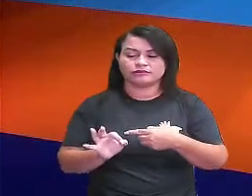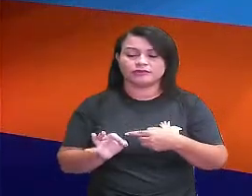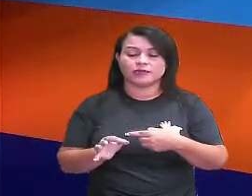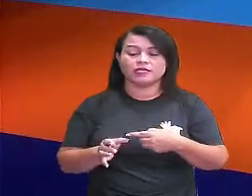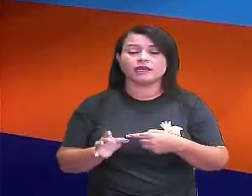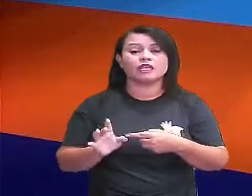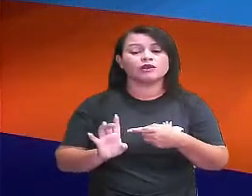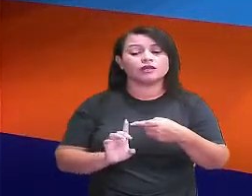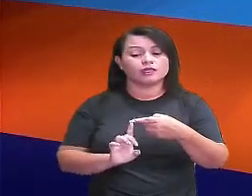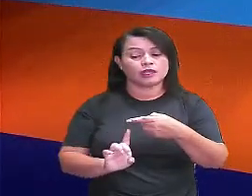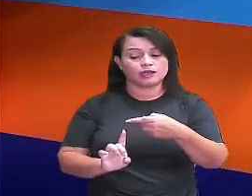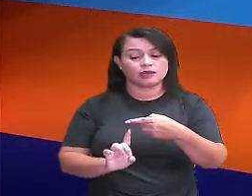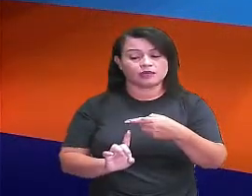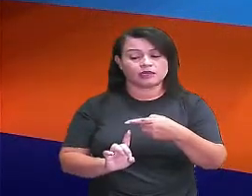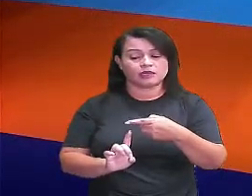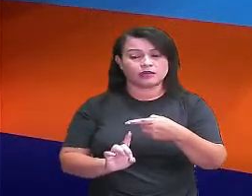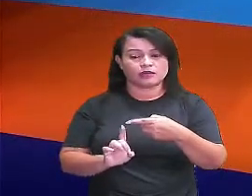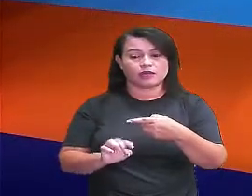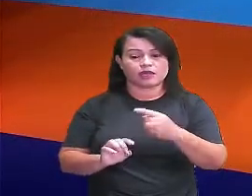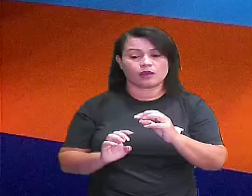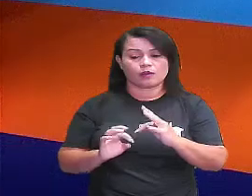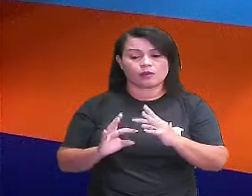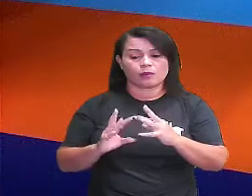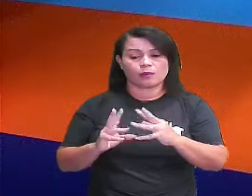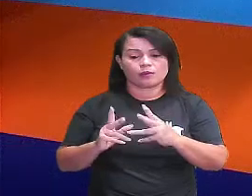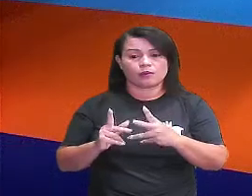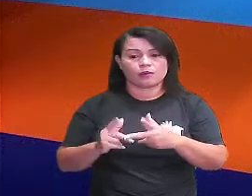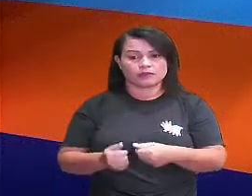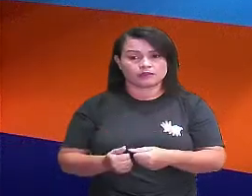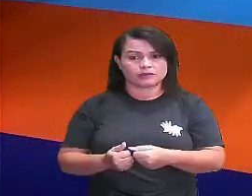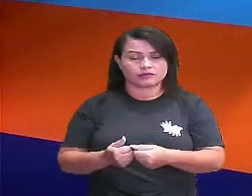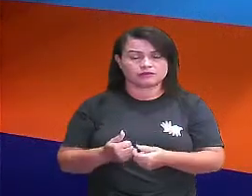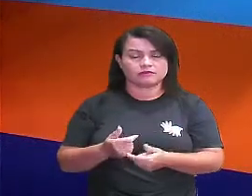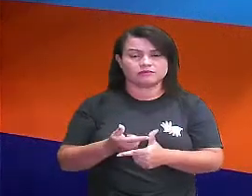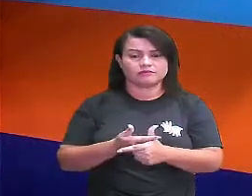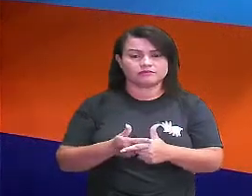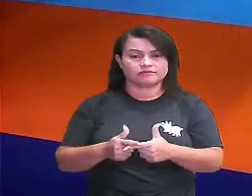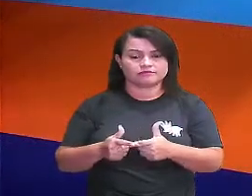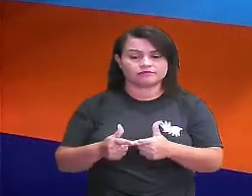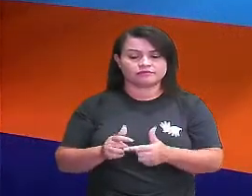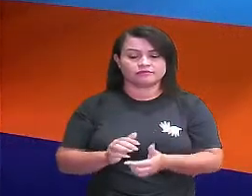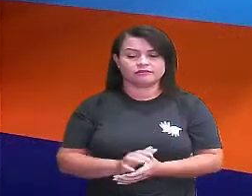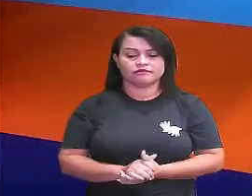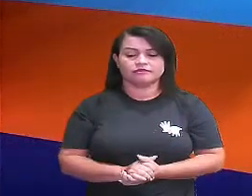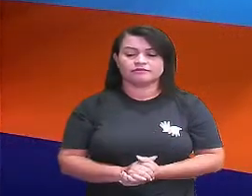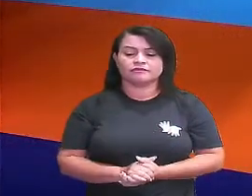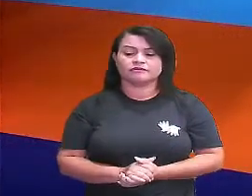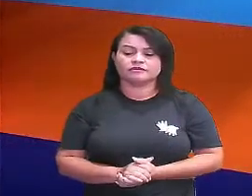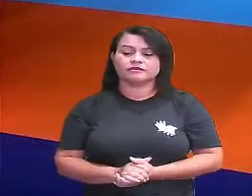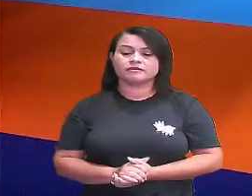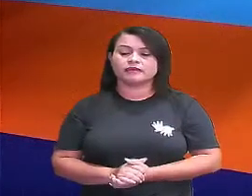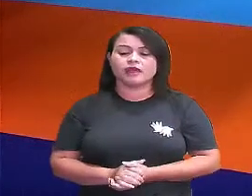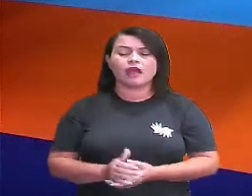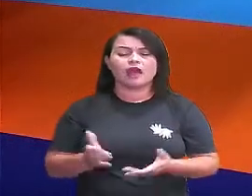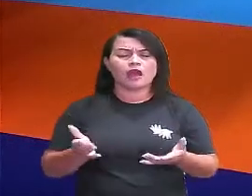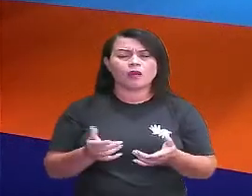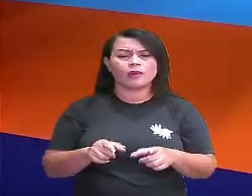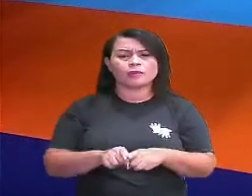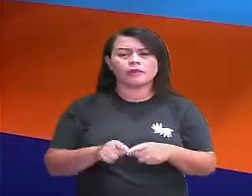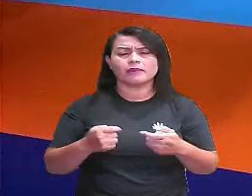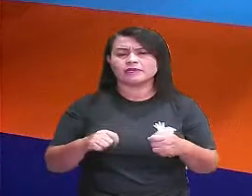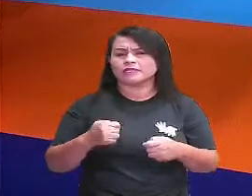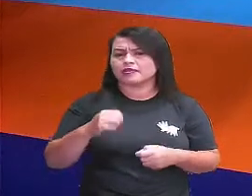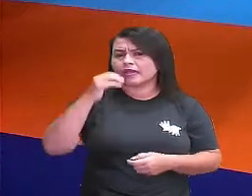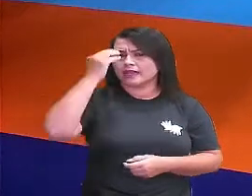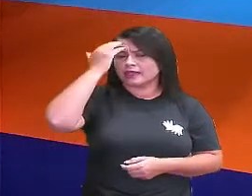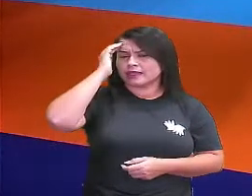o denominador é a quantidade de partes que a gente dividiu, tá certo? Agora a gente precisa entender